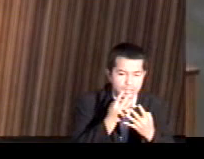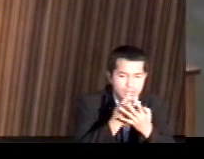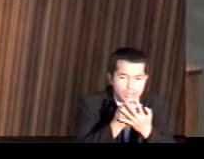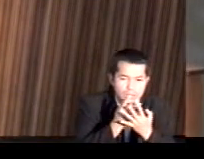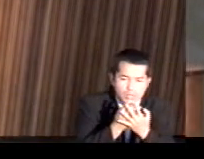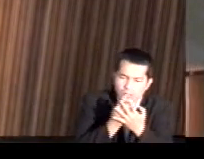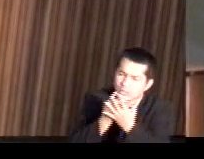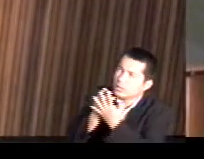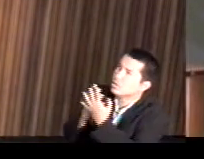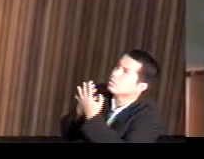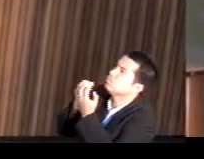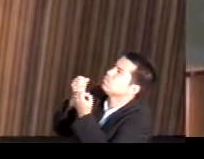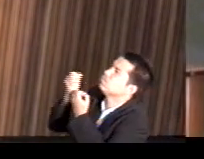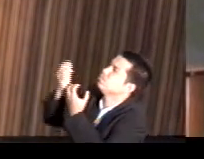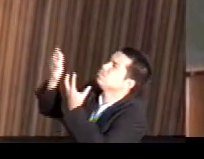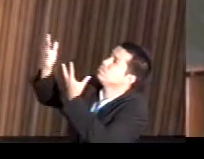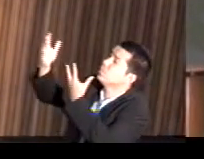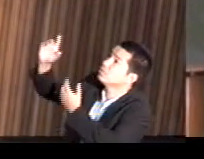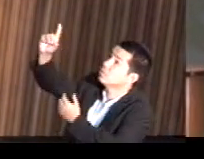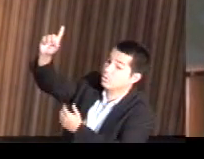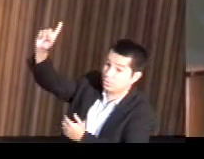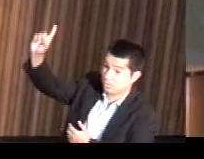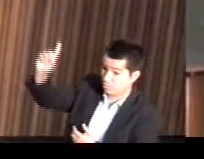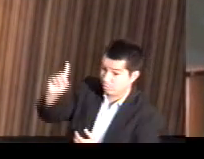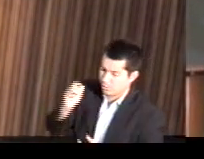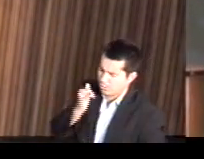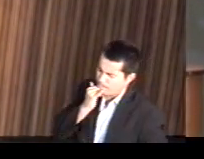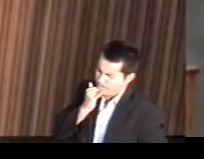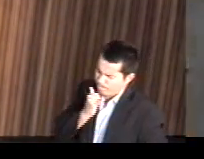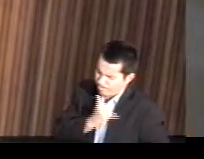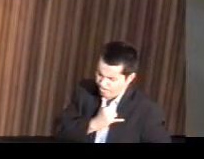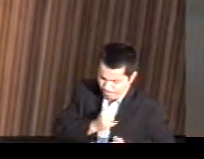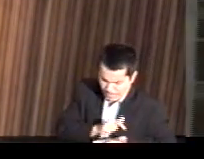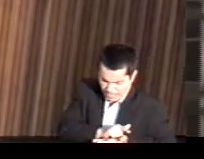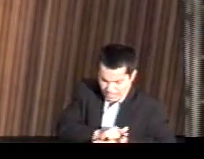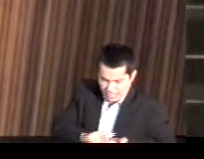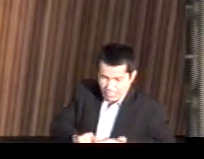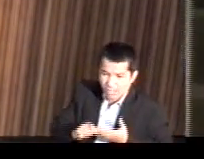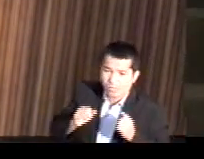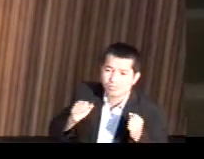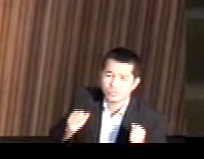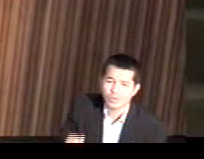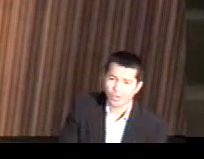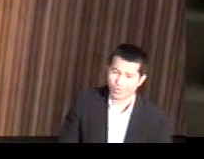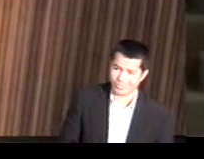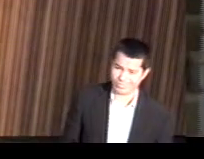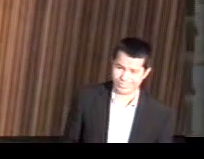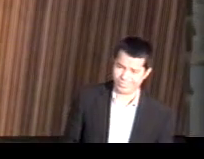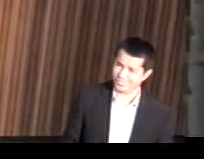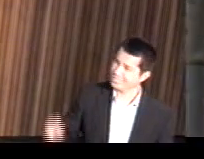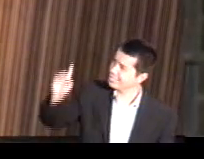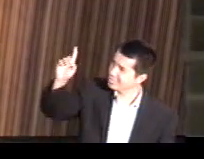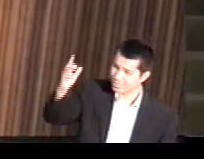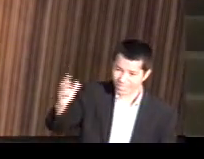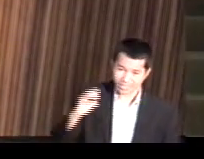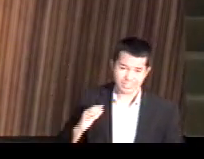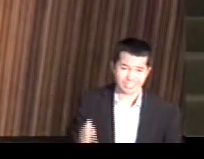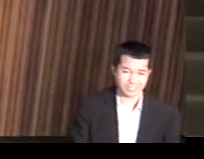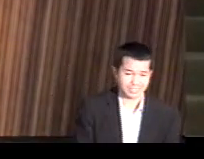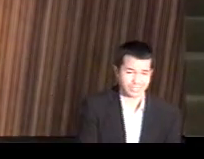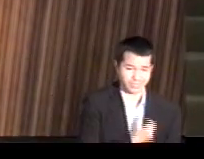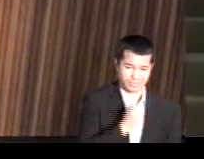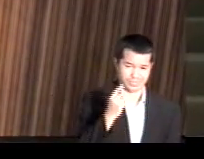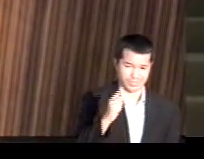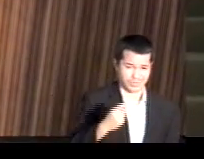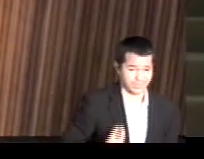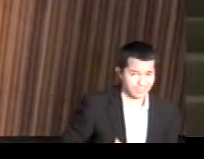que todo aquele que nele crê não pereça. Agora, se Ele chega depois de tudo isso e te oferece a graça, para você aprender a viver com